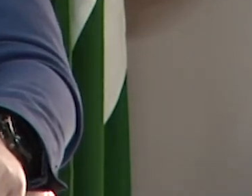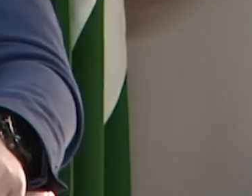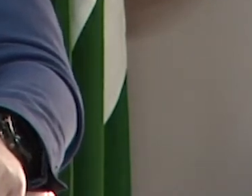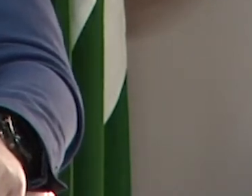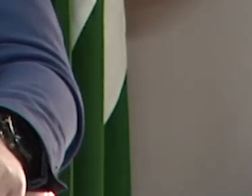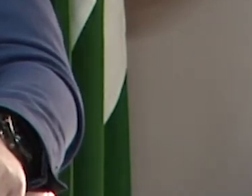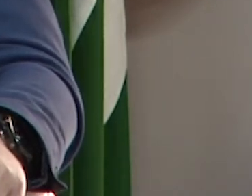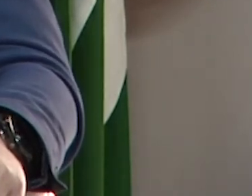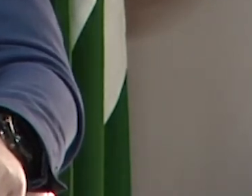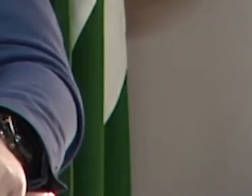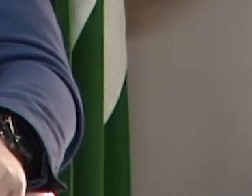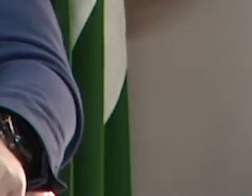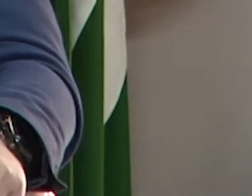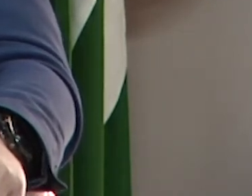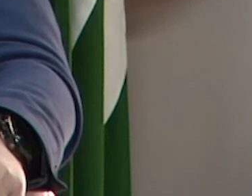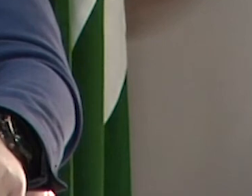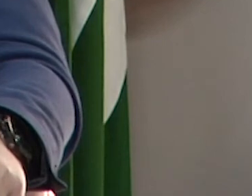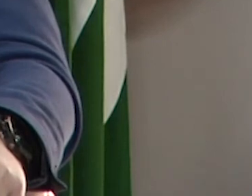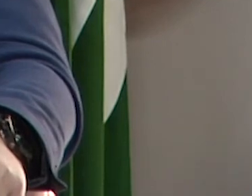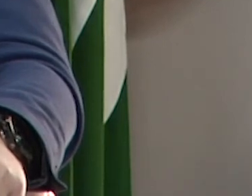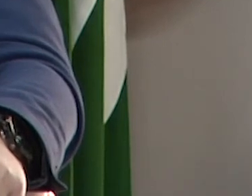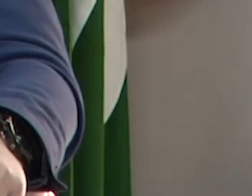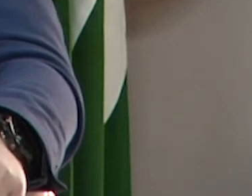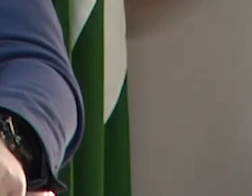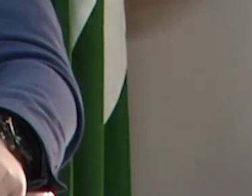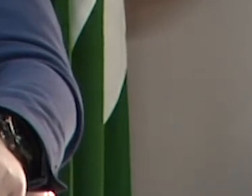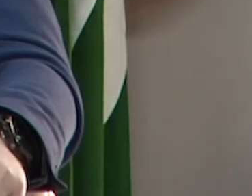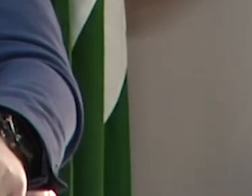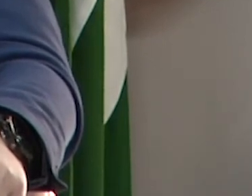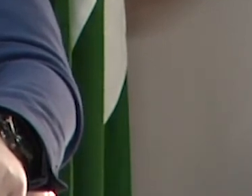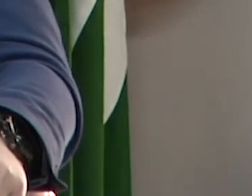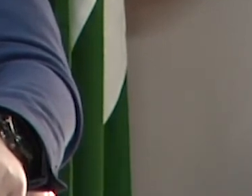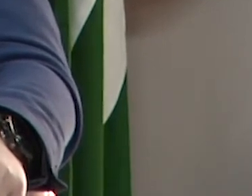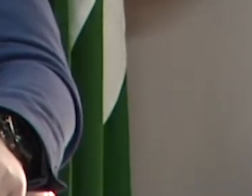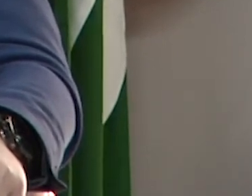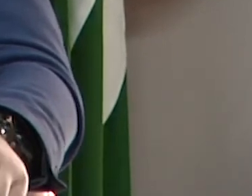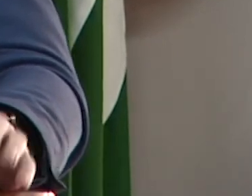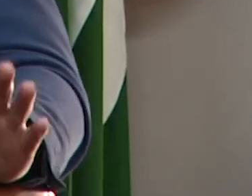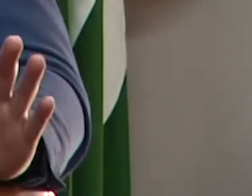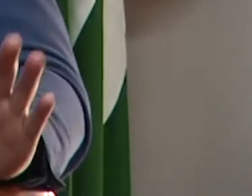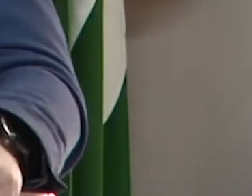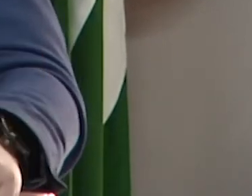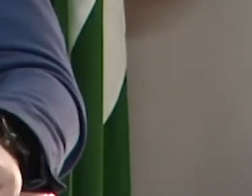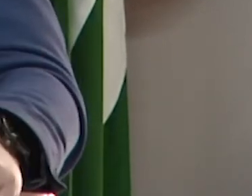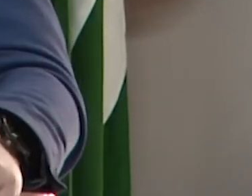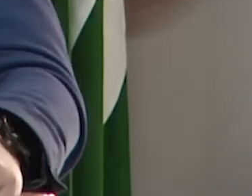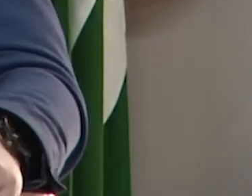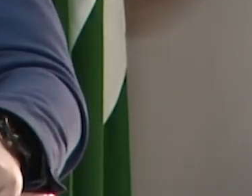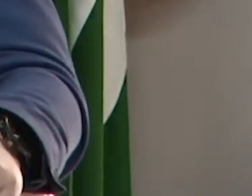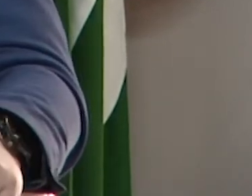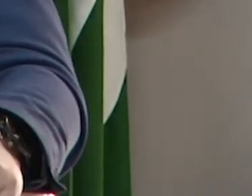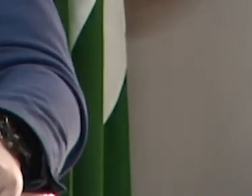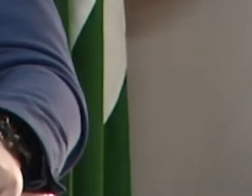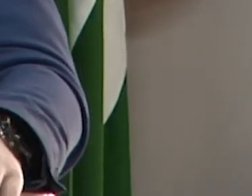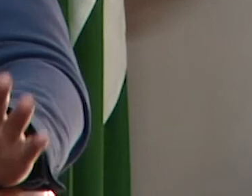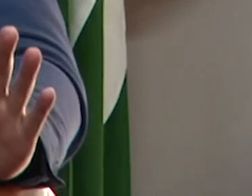uma estratégia diferente da inicial e com a qual não